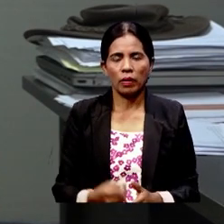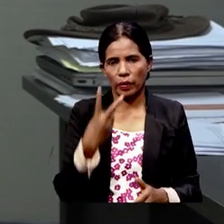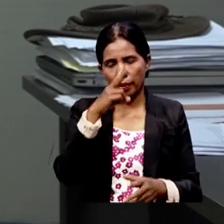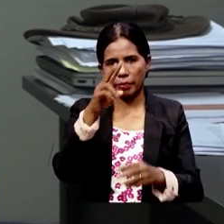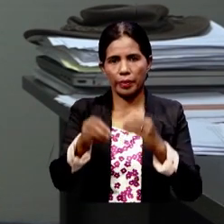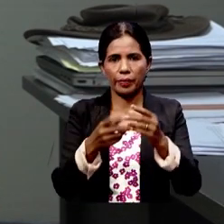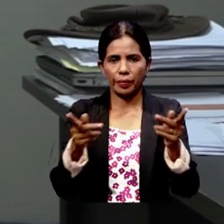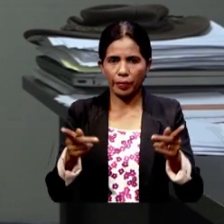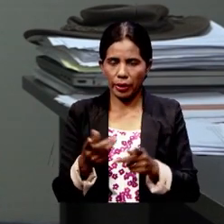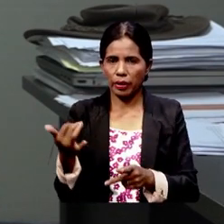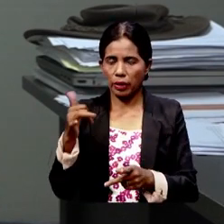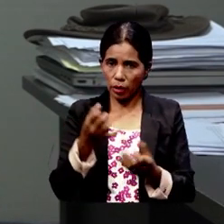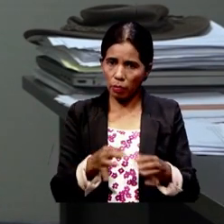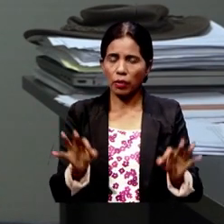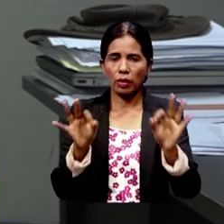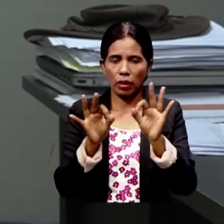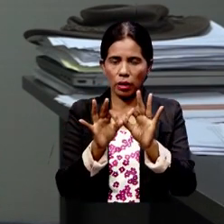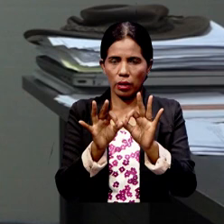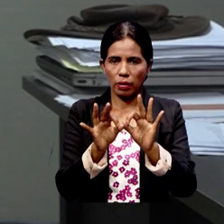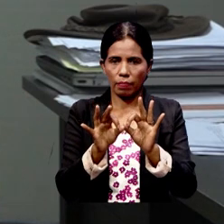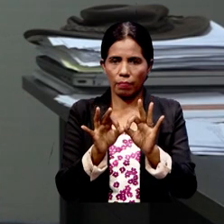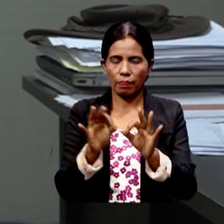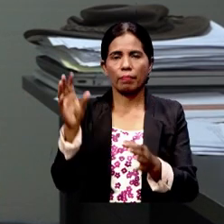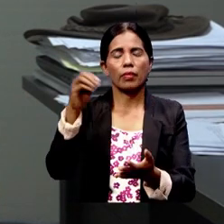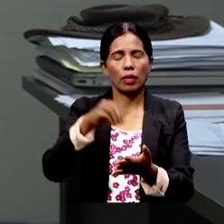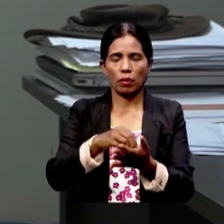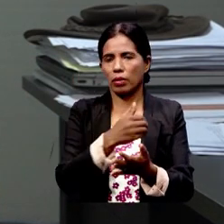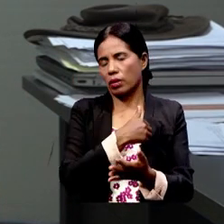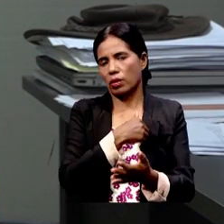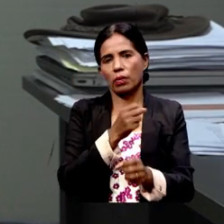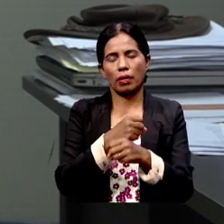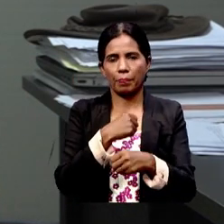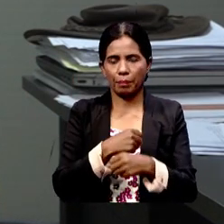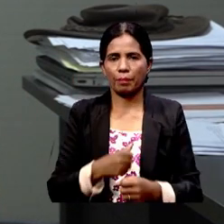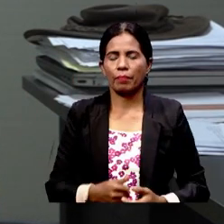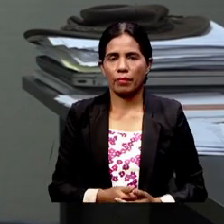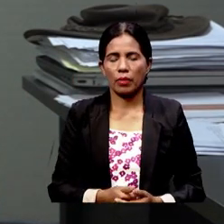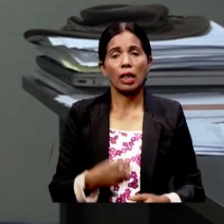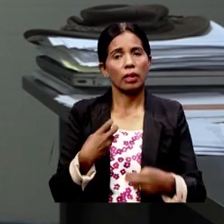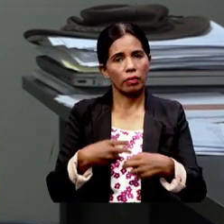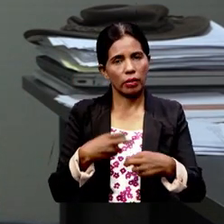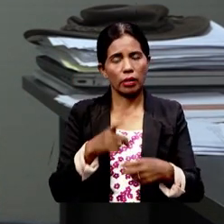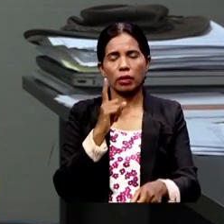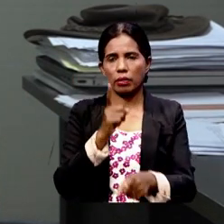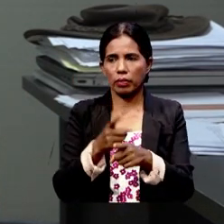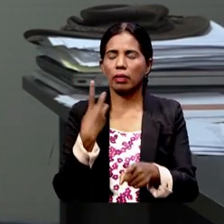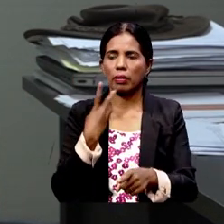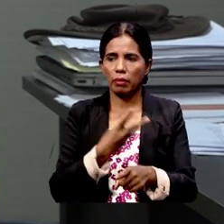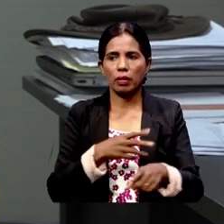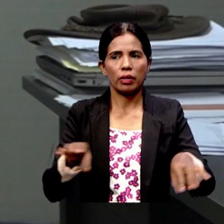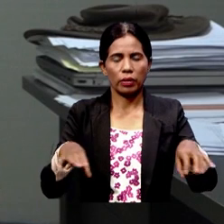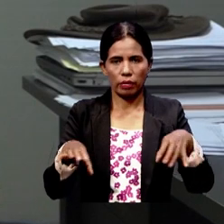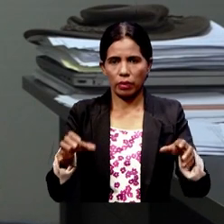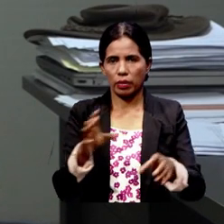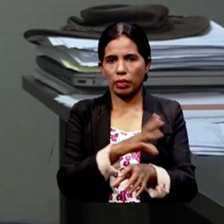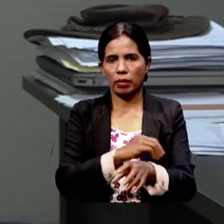CNB, importante para tu desloca, então agora está se dando né impacto teve para a minha serviço técnico